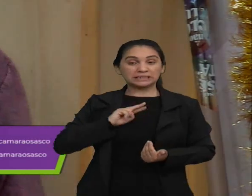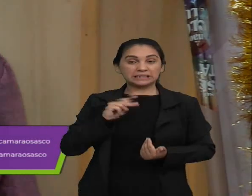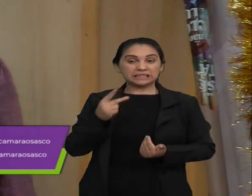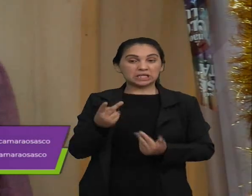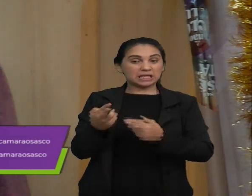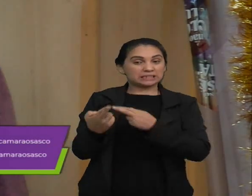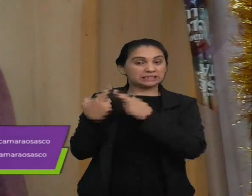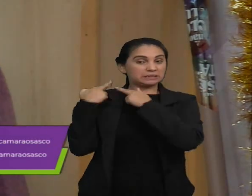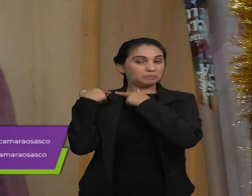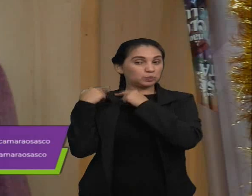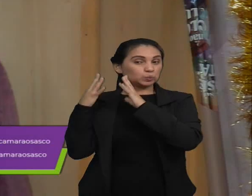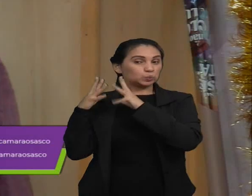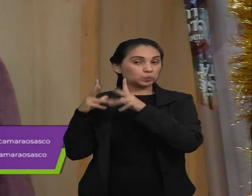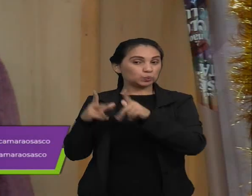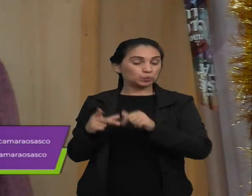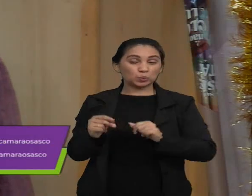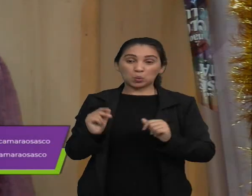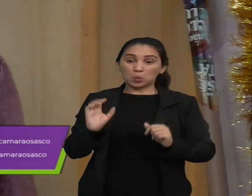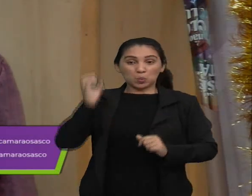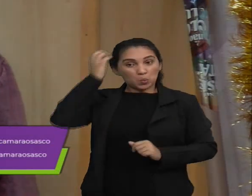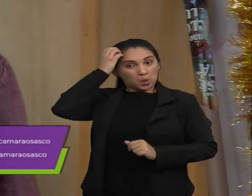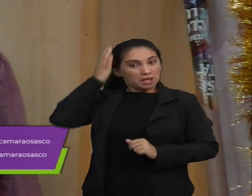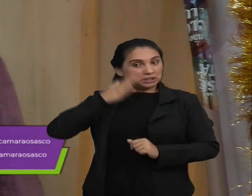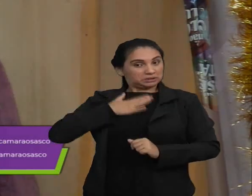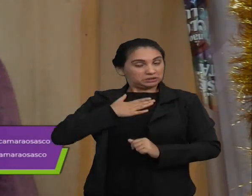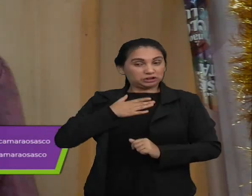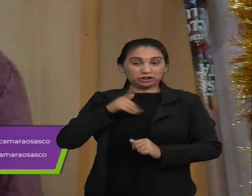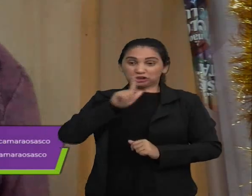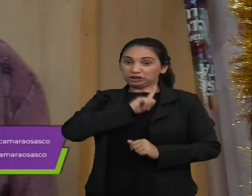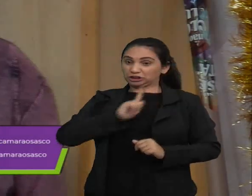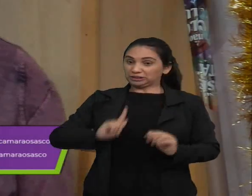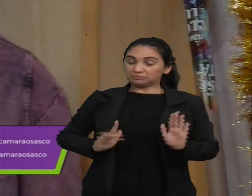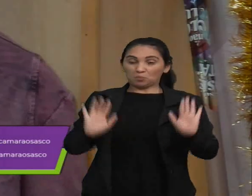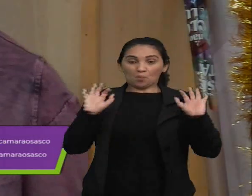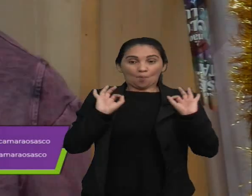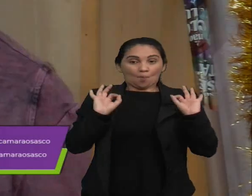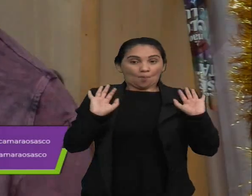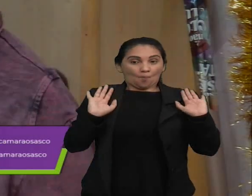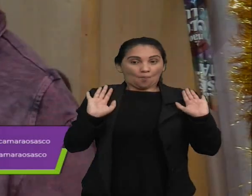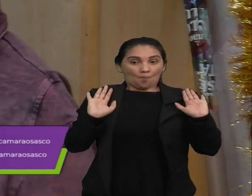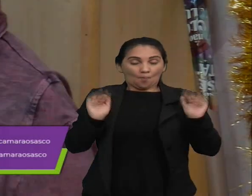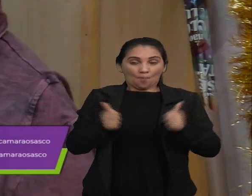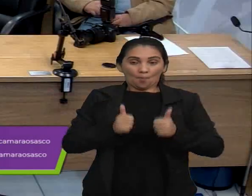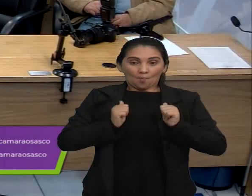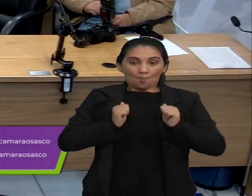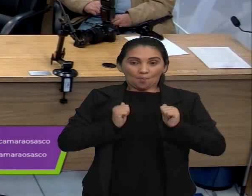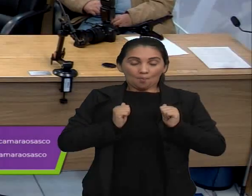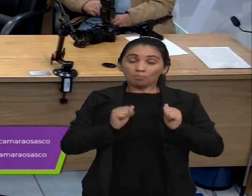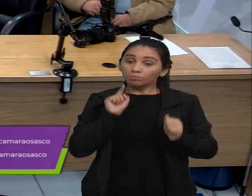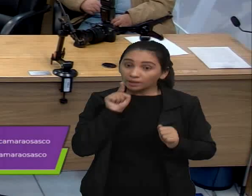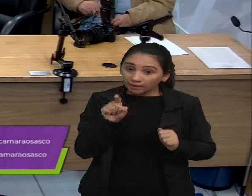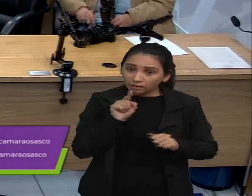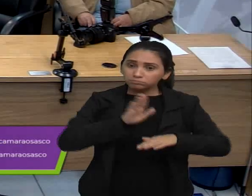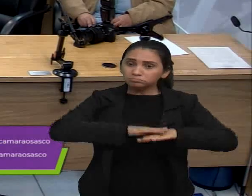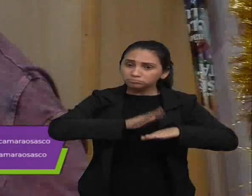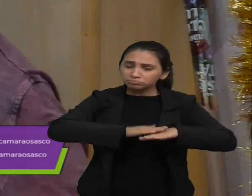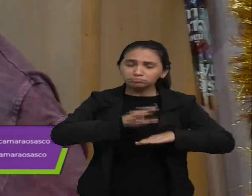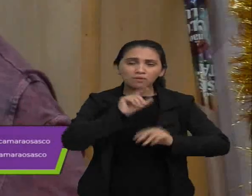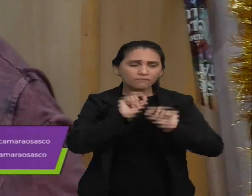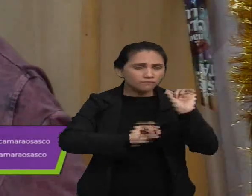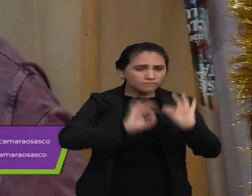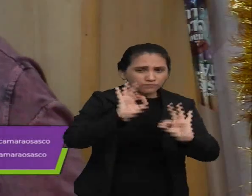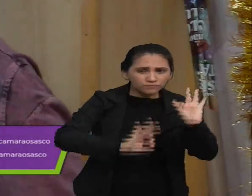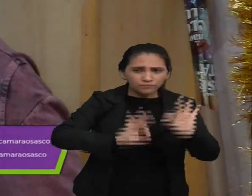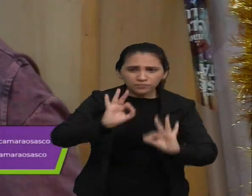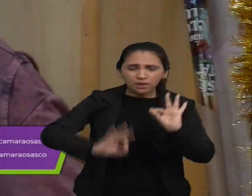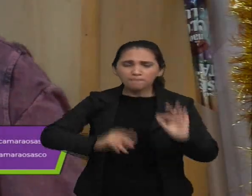as responsabilidades de gestão. A gente esperava do governador eleito que ele fosse fazer gestão da coisa